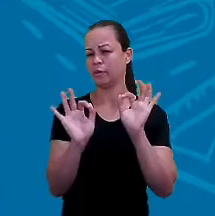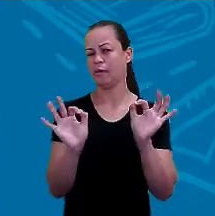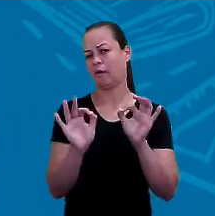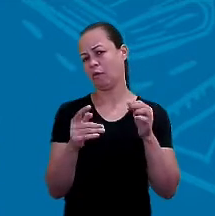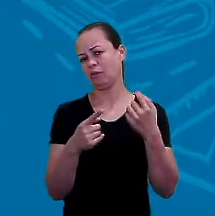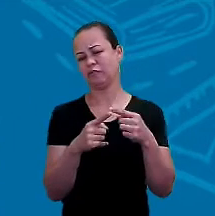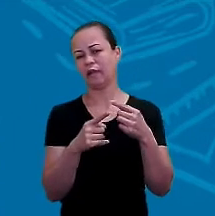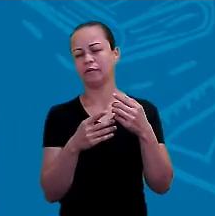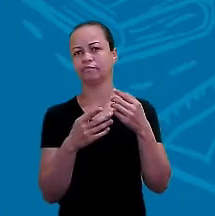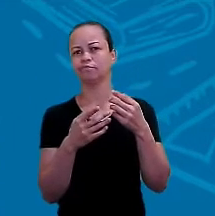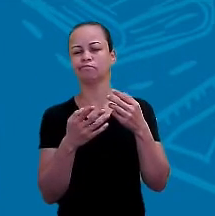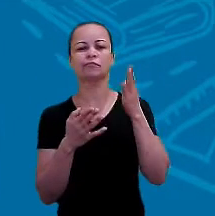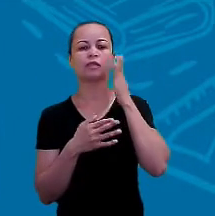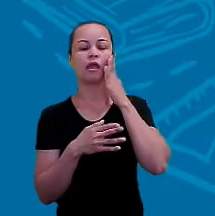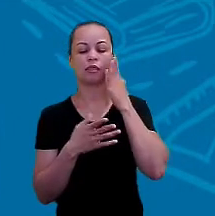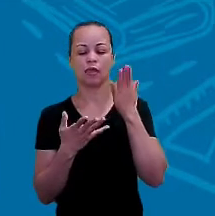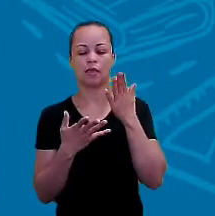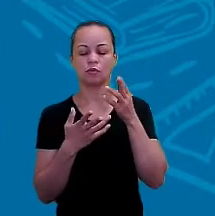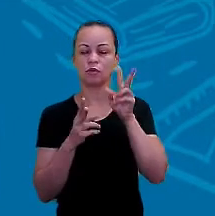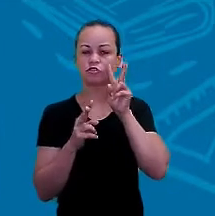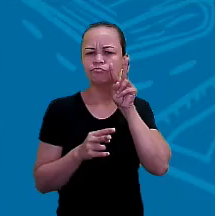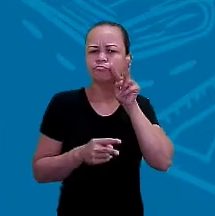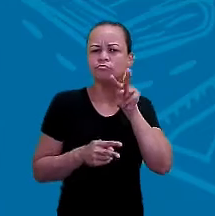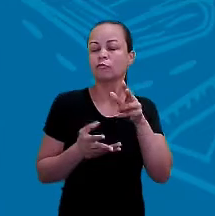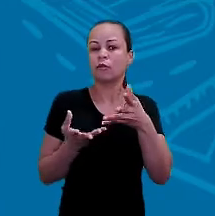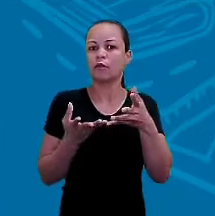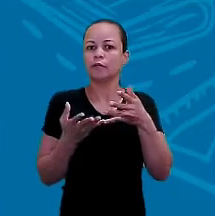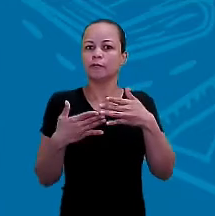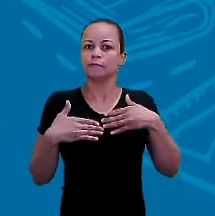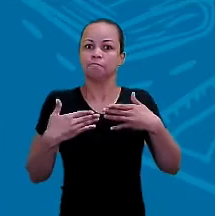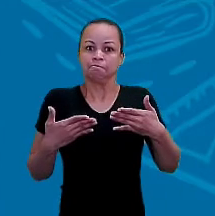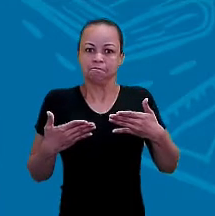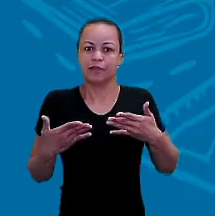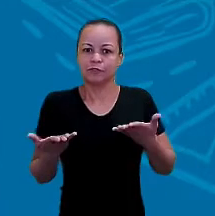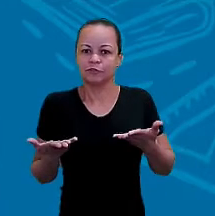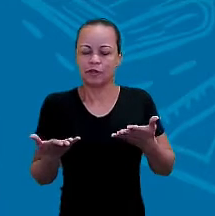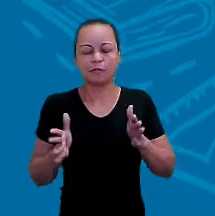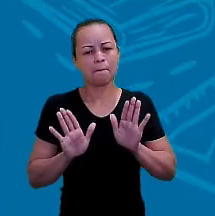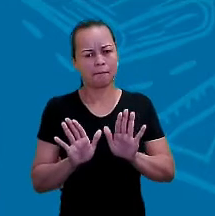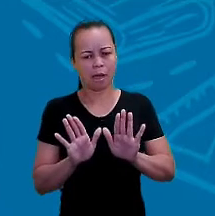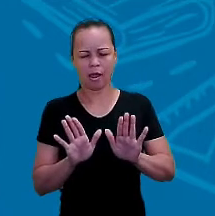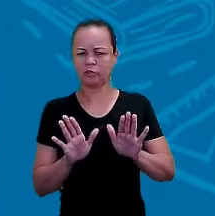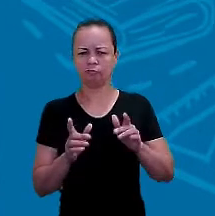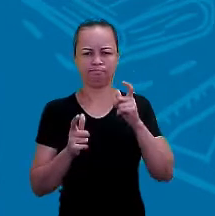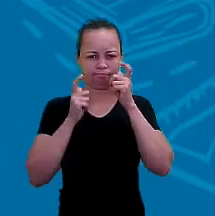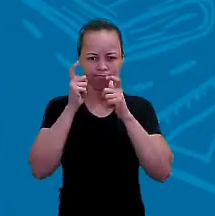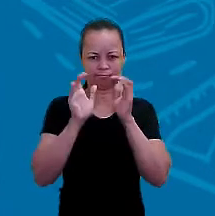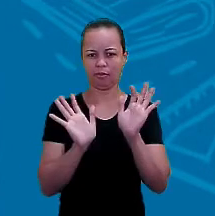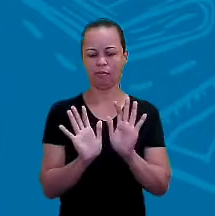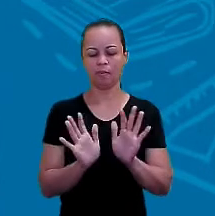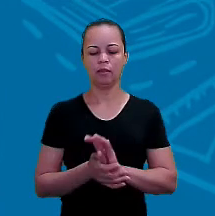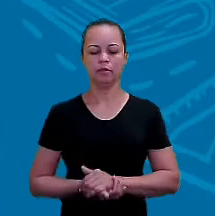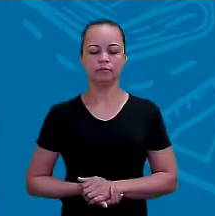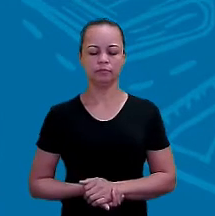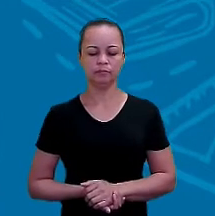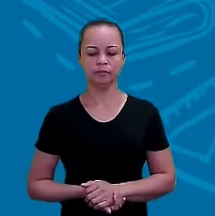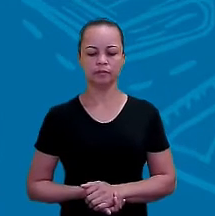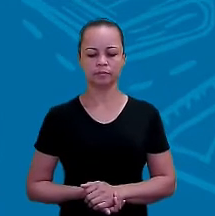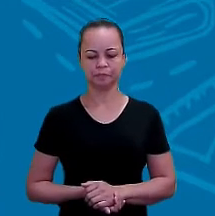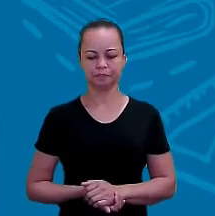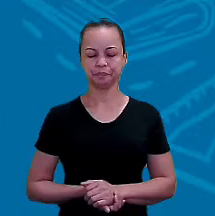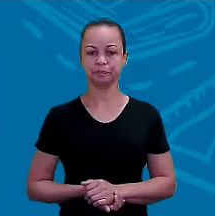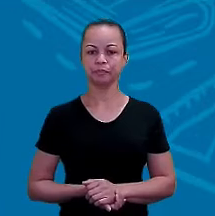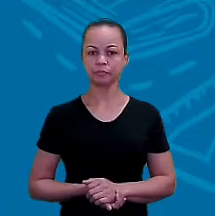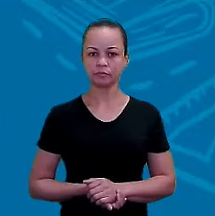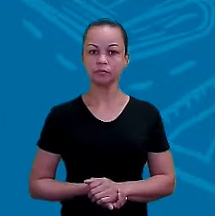olha assim um gráfico a gente já fica meio assustado, tá? Mas não se preocupe não. Então, o primeiro gráfico que a